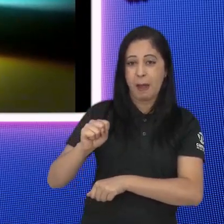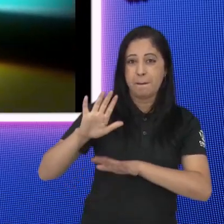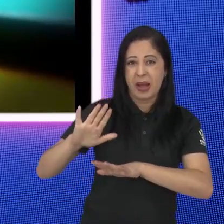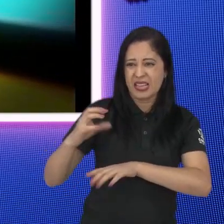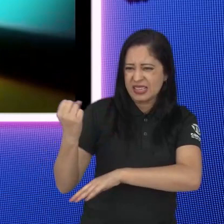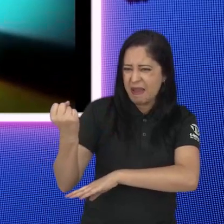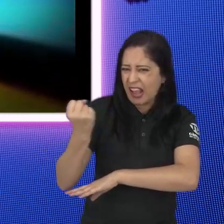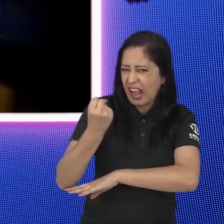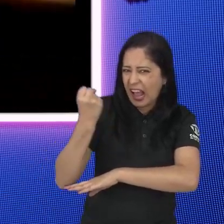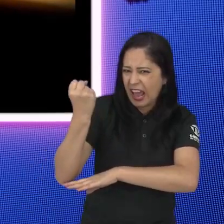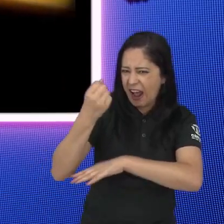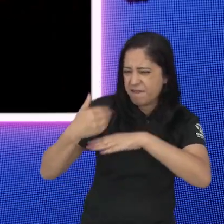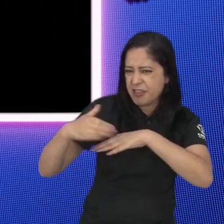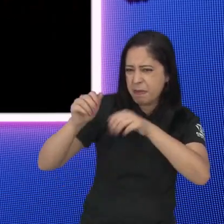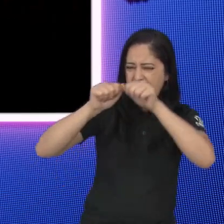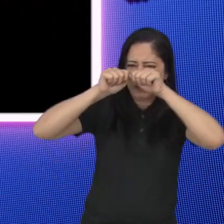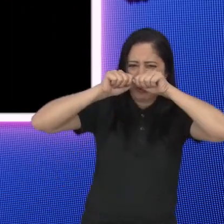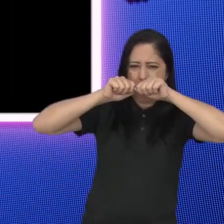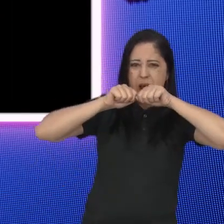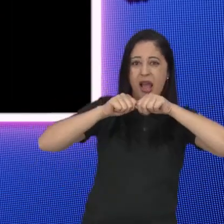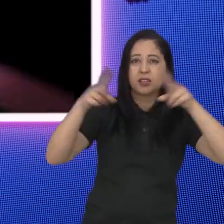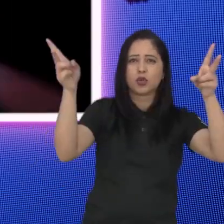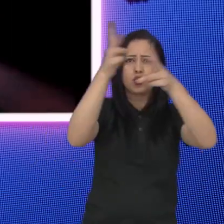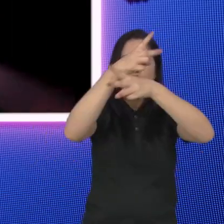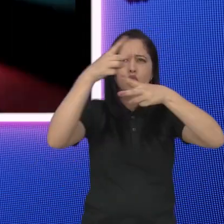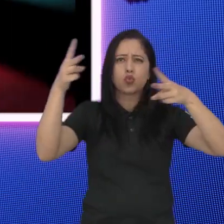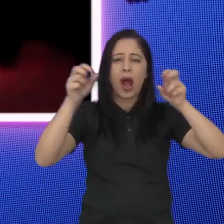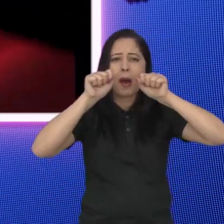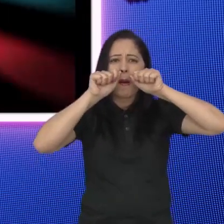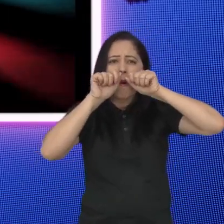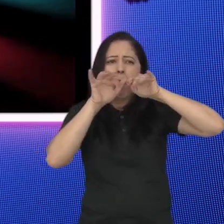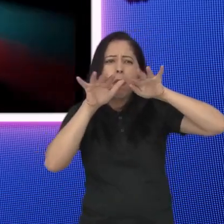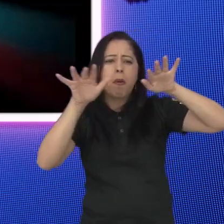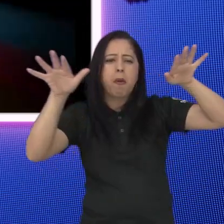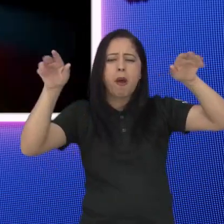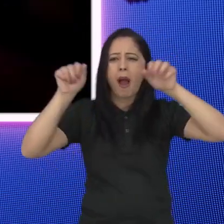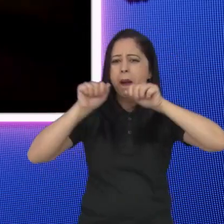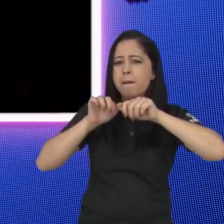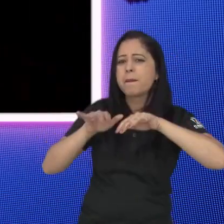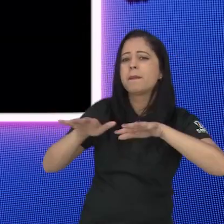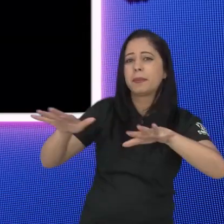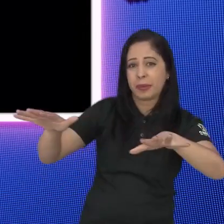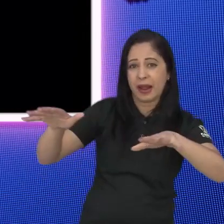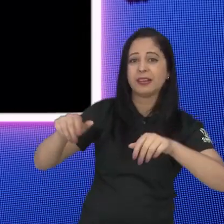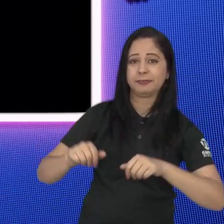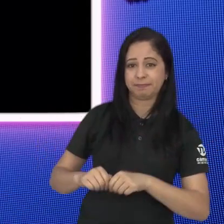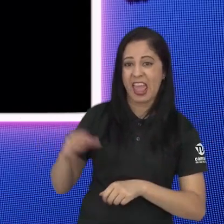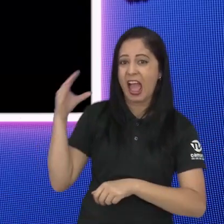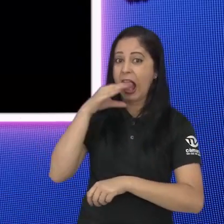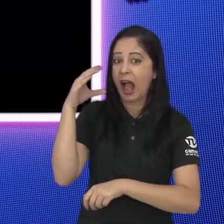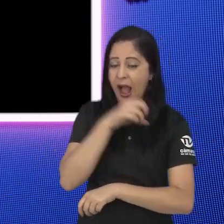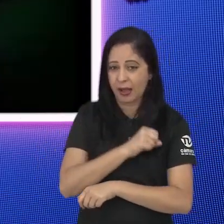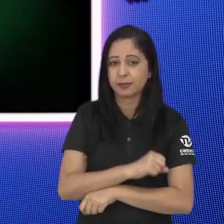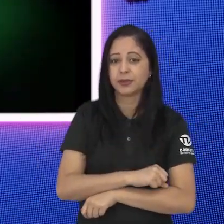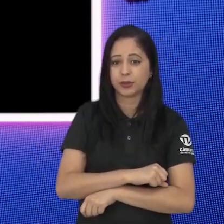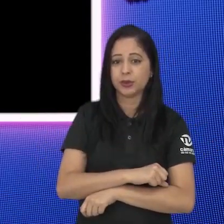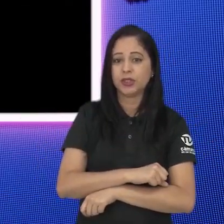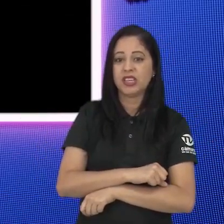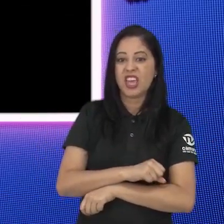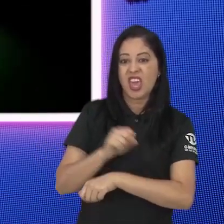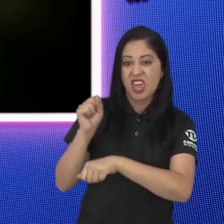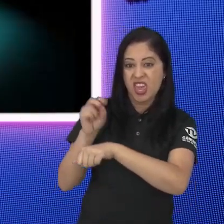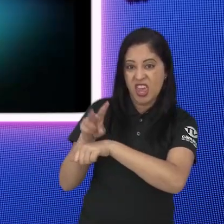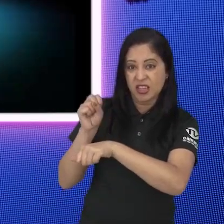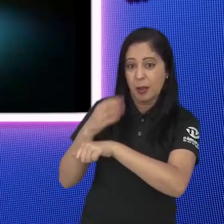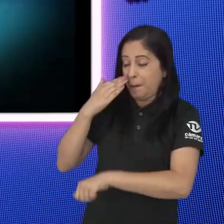ar, né? Só que ele é muito mais, ele alastra muito mais rápido e ele é mais difícil de detectar